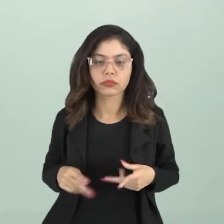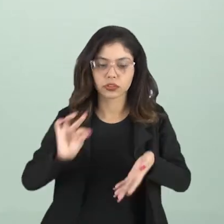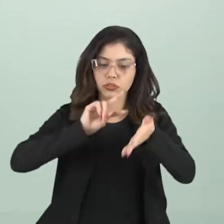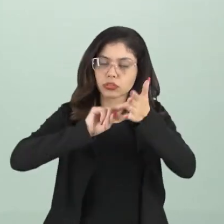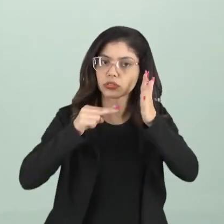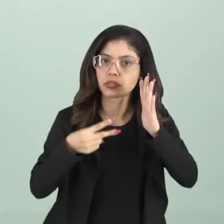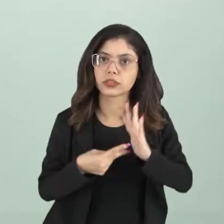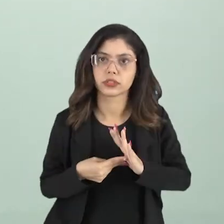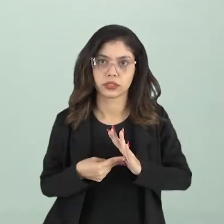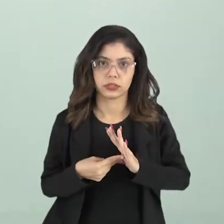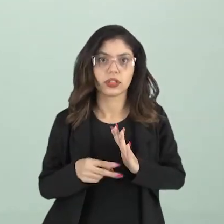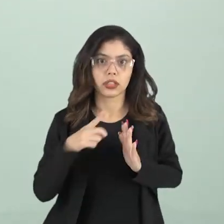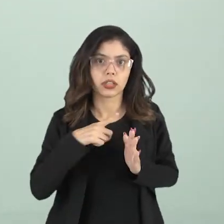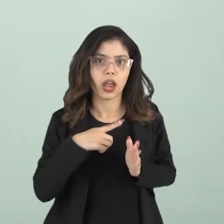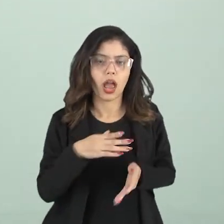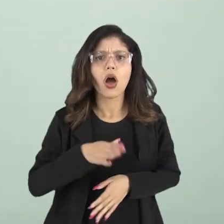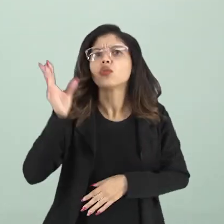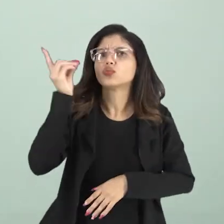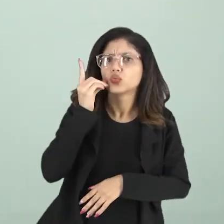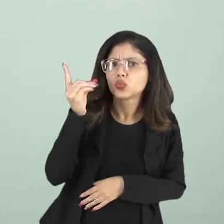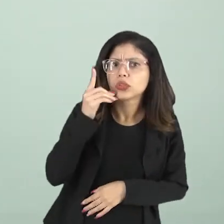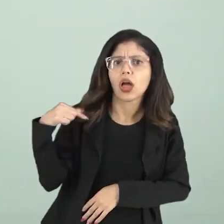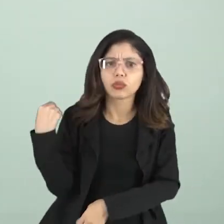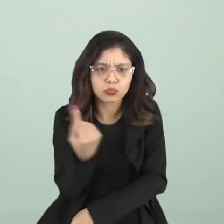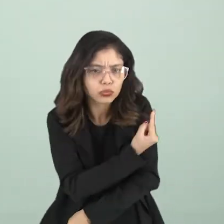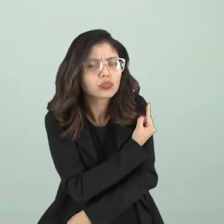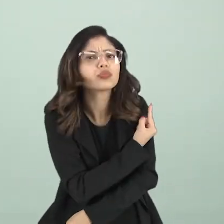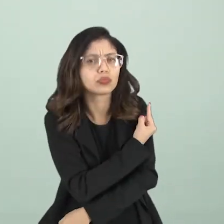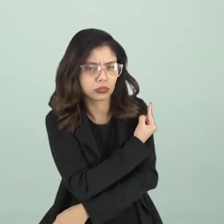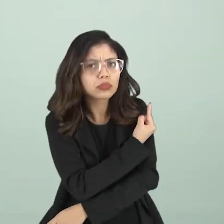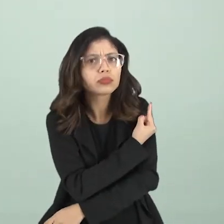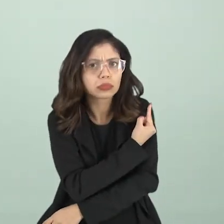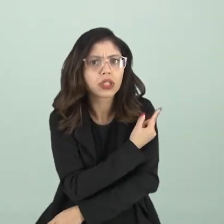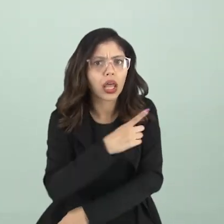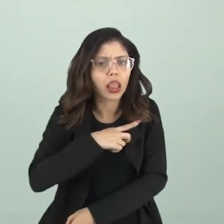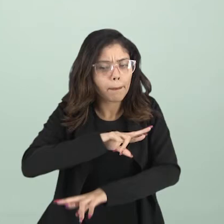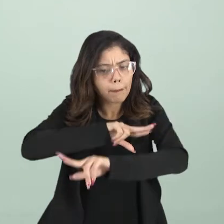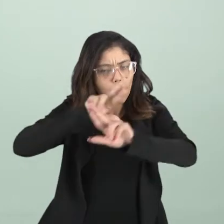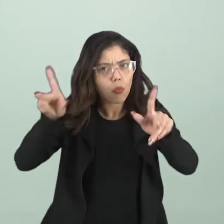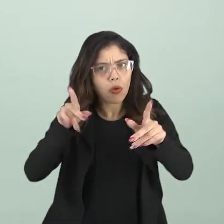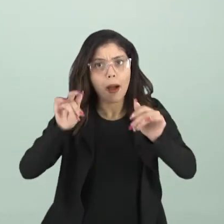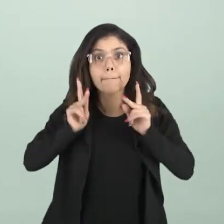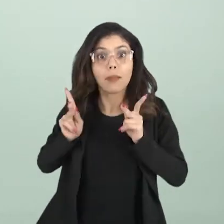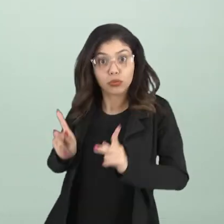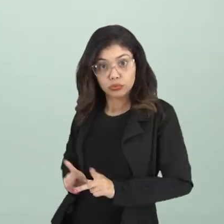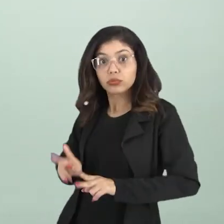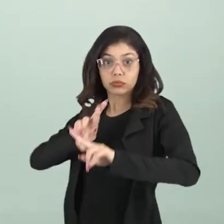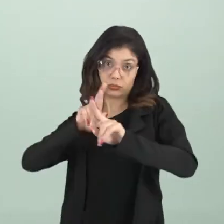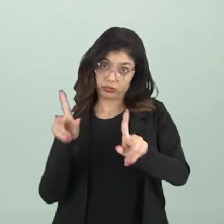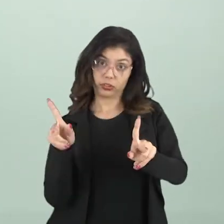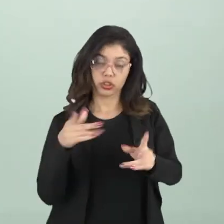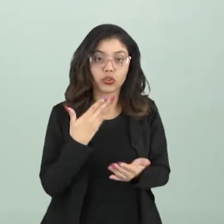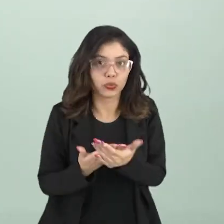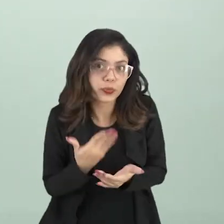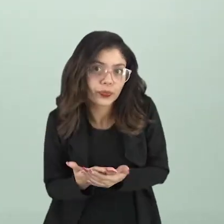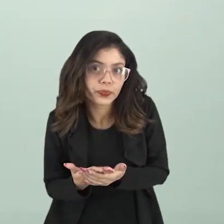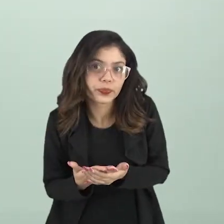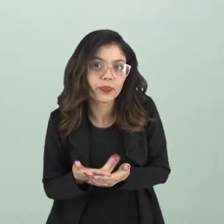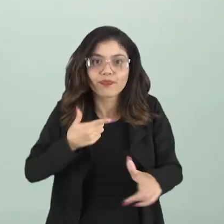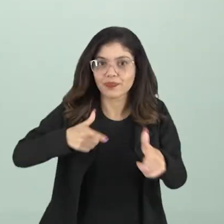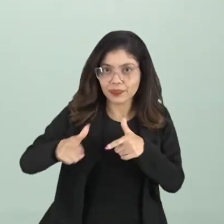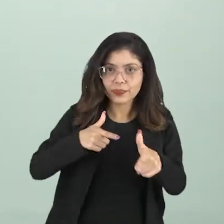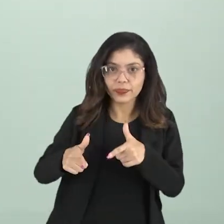significado. Ou seja, diariamente nós desencadeamos uma série de comportamentos. Nós estudamos,